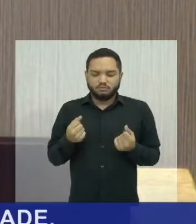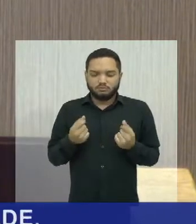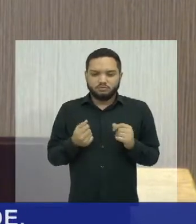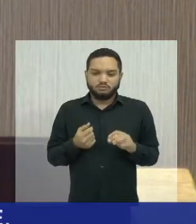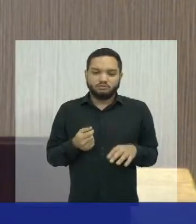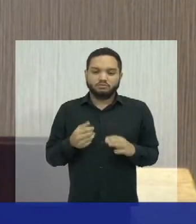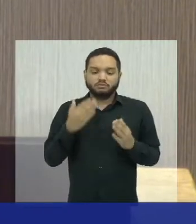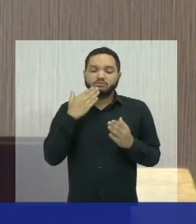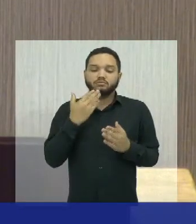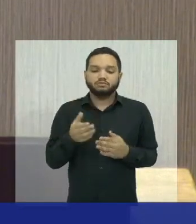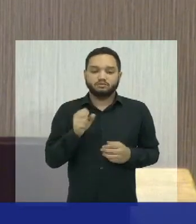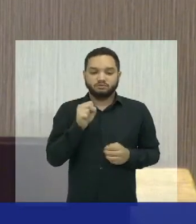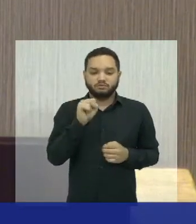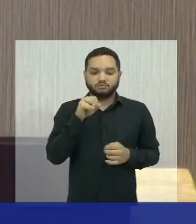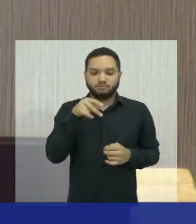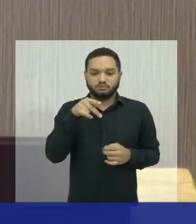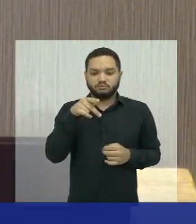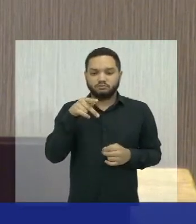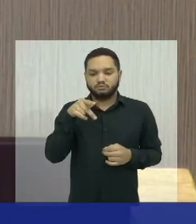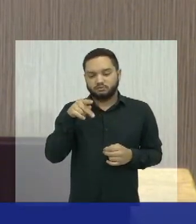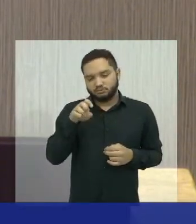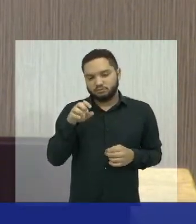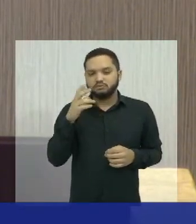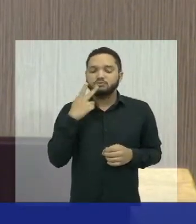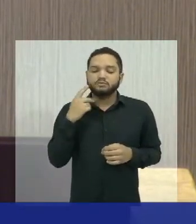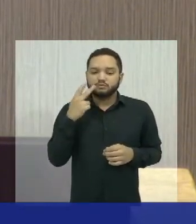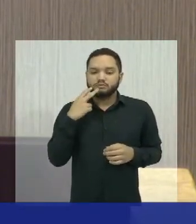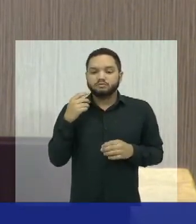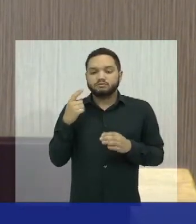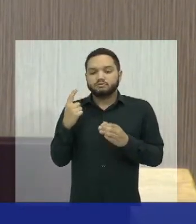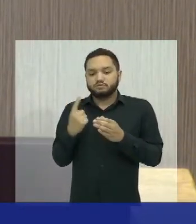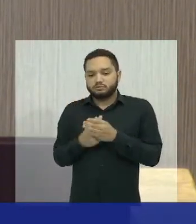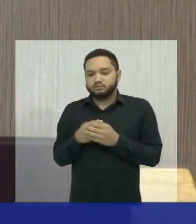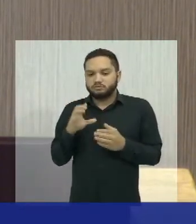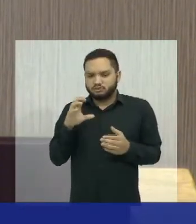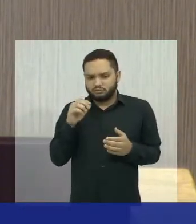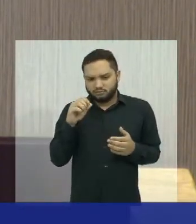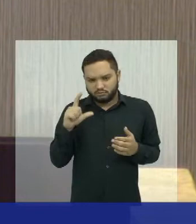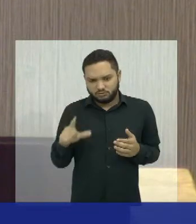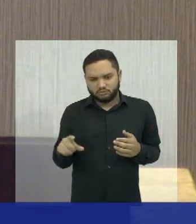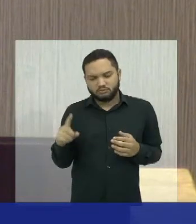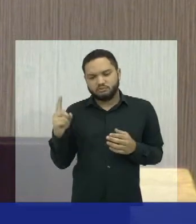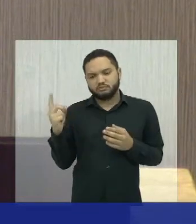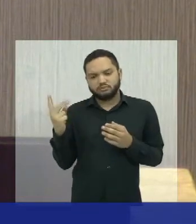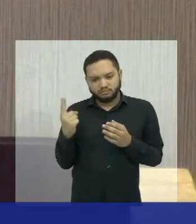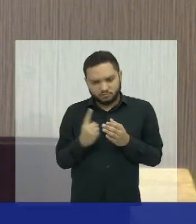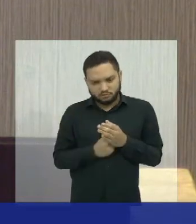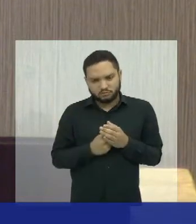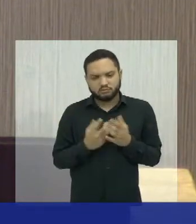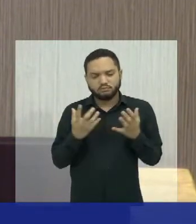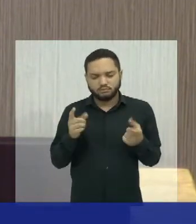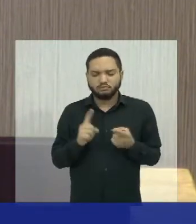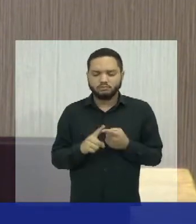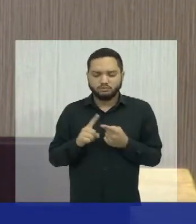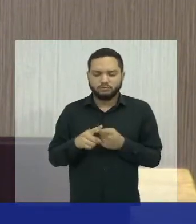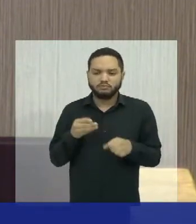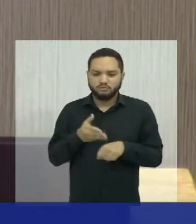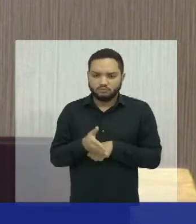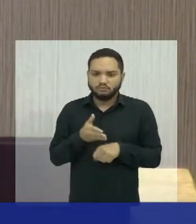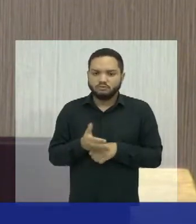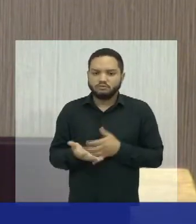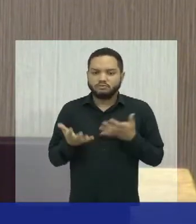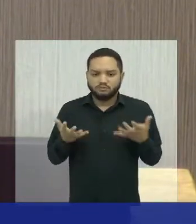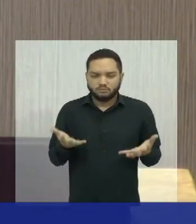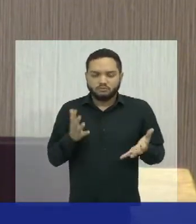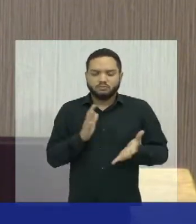Cinep Ceará faça parte. Né? Tem CDL, então o Cinep Ceará fazendo parte.